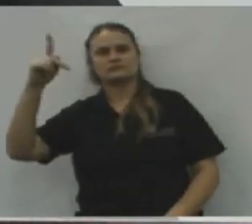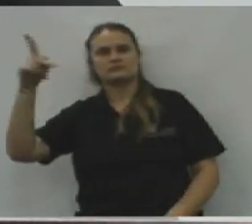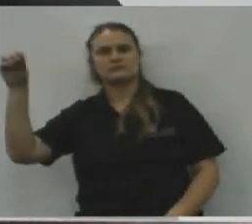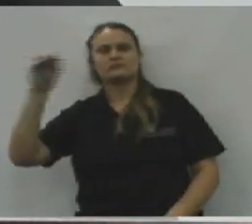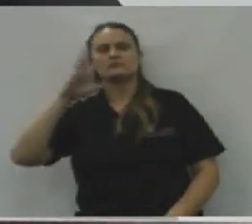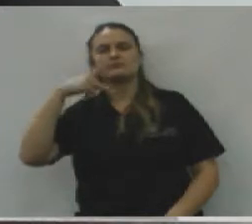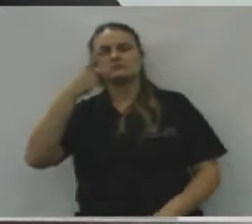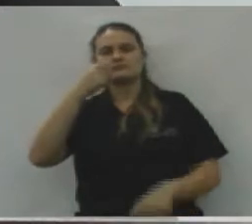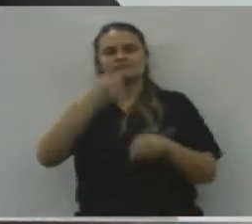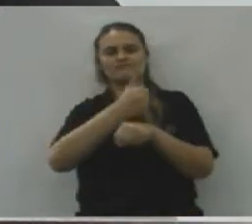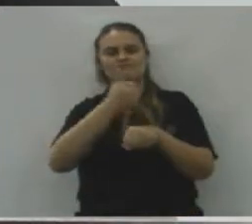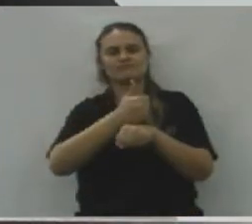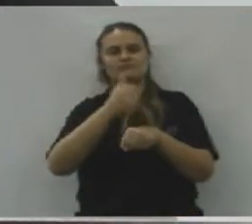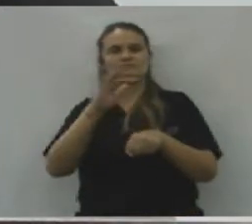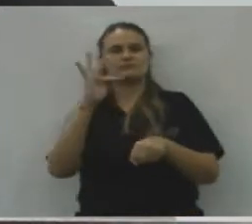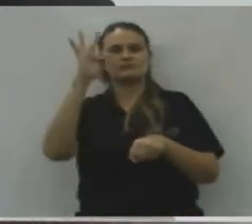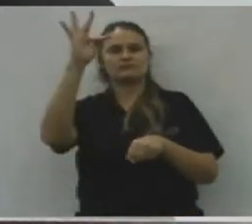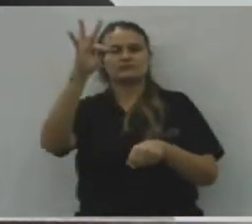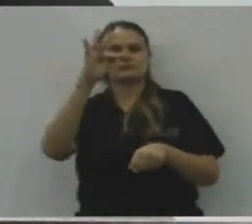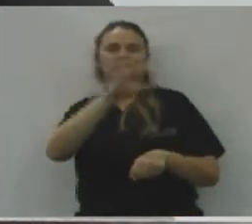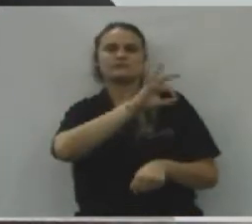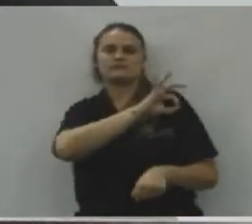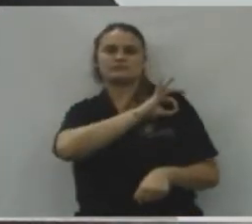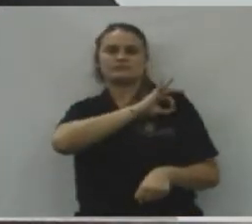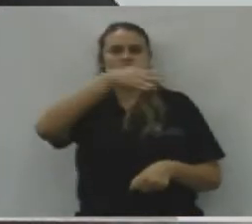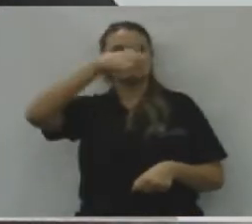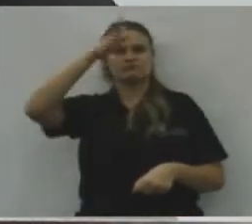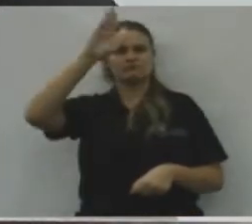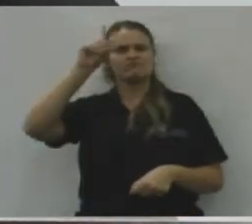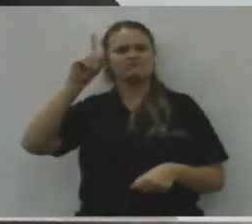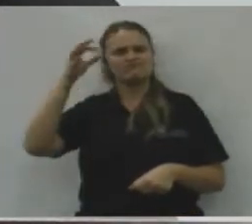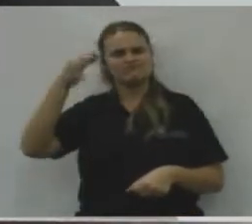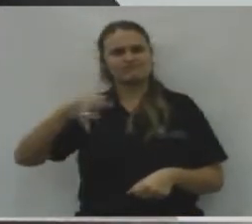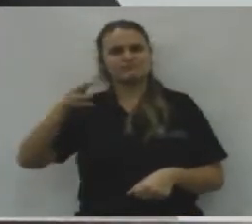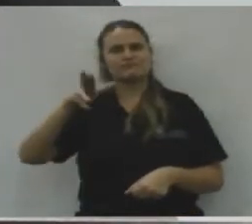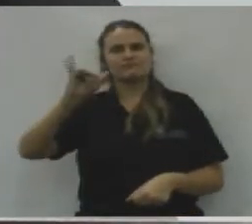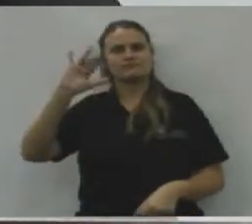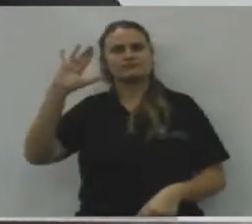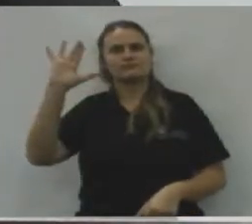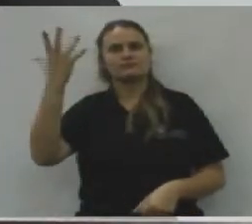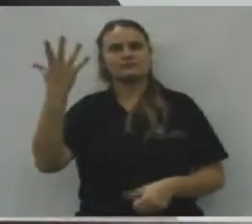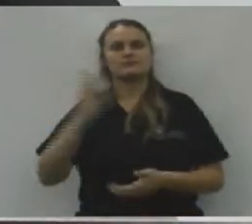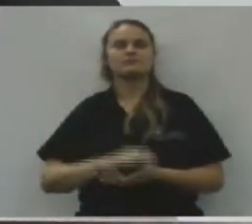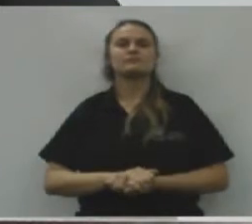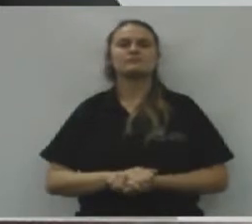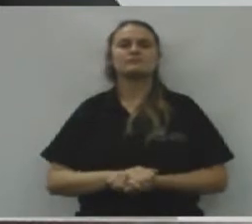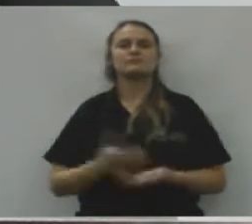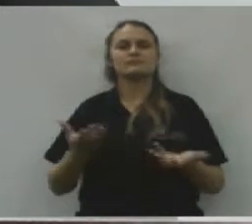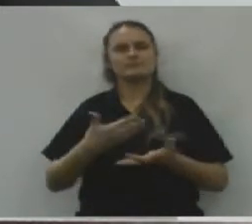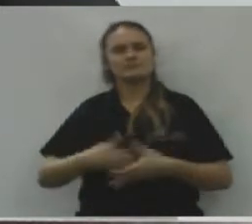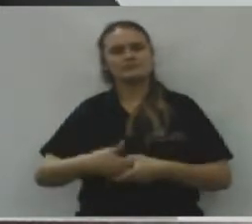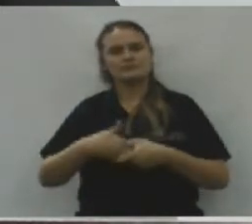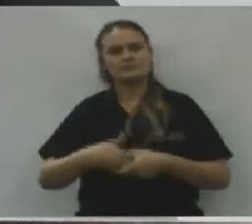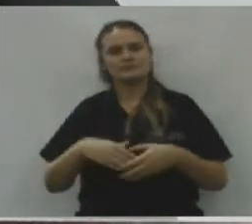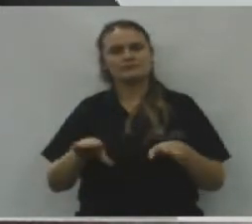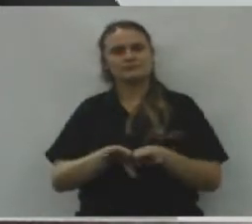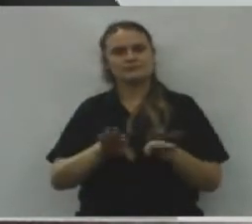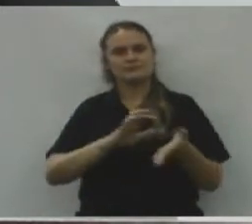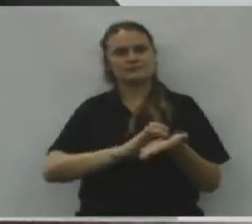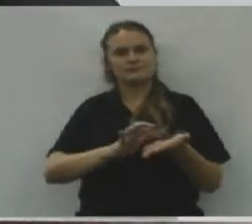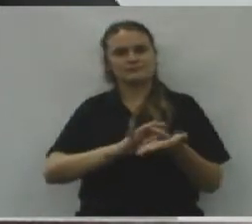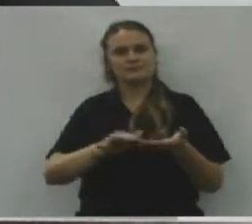plano de carreira, que é o caminho mais certo que vai acontecer. Quero dar os parabéns também para a